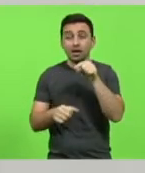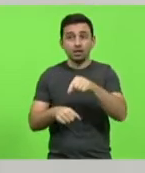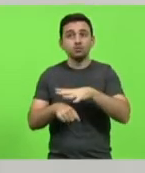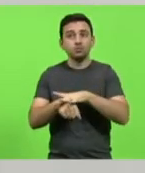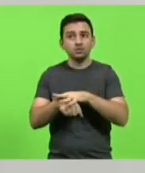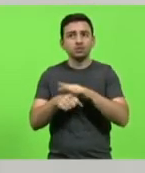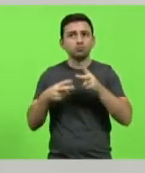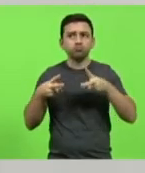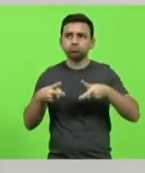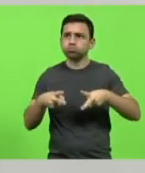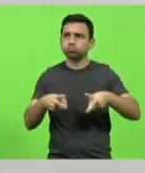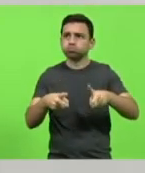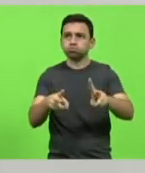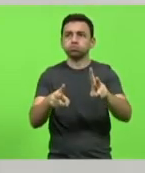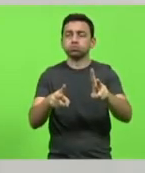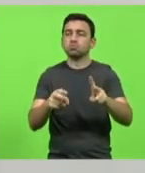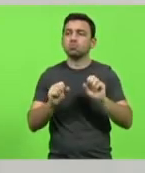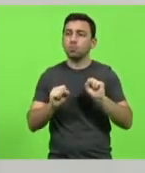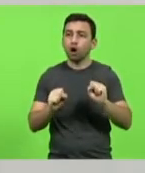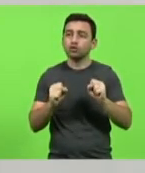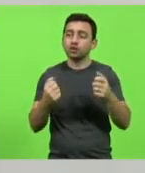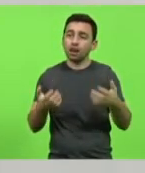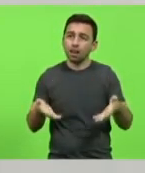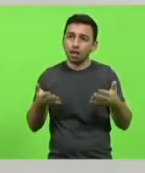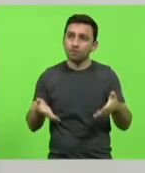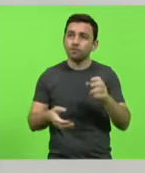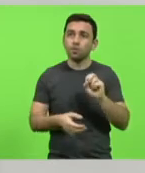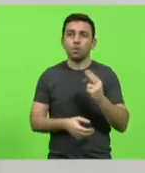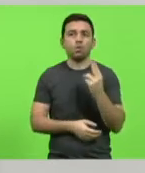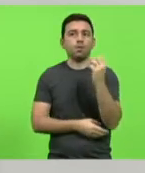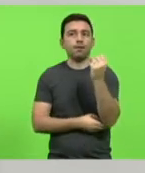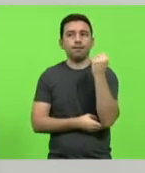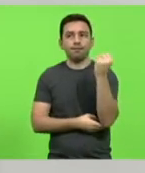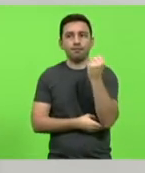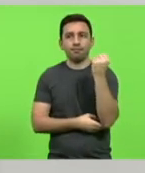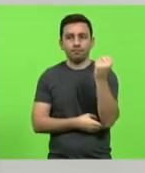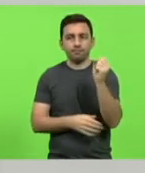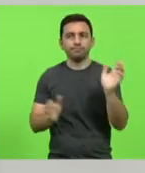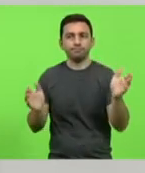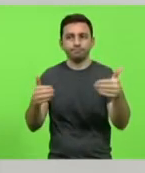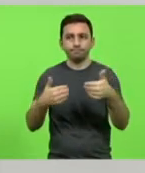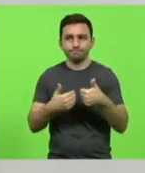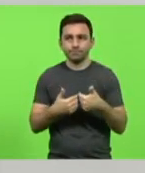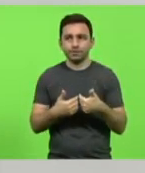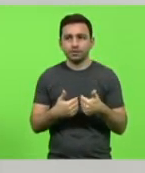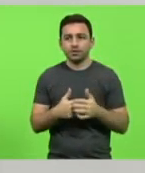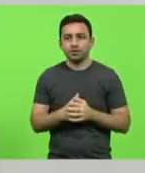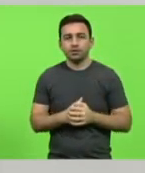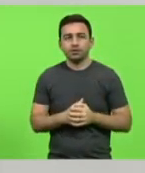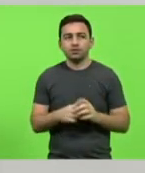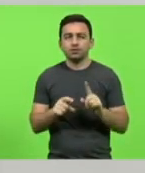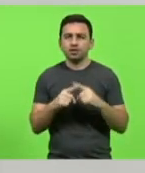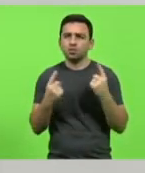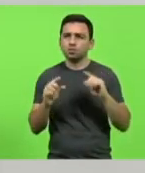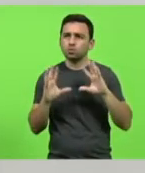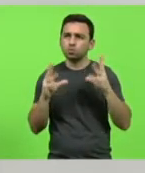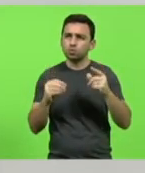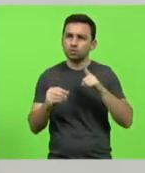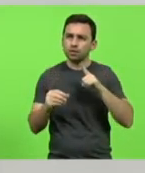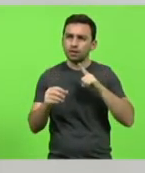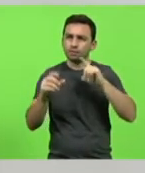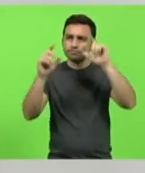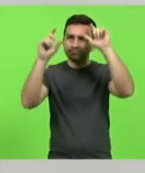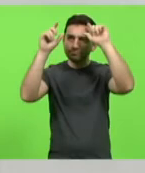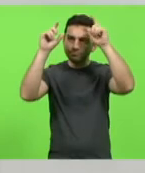a pessoa de forma mais leve ou severa. E para todos os que têm o transtorno e para